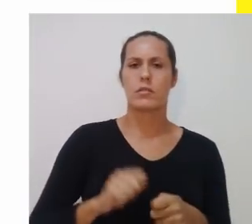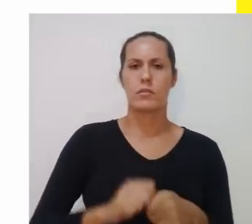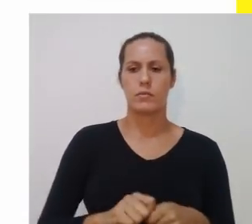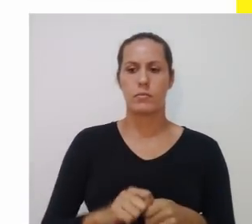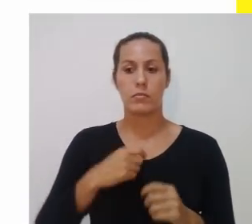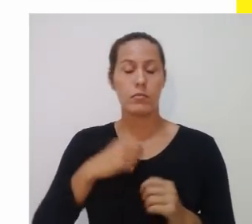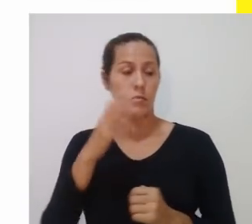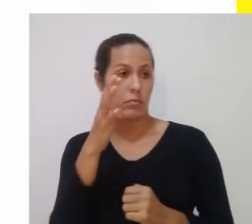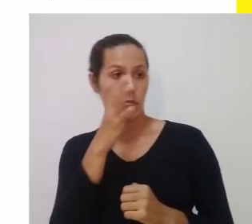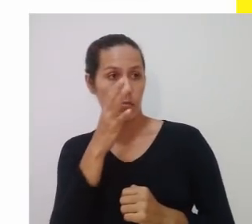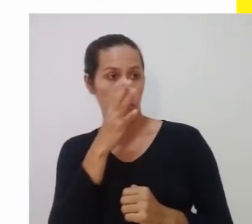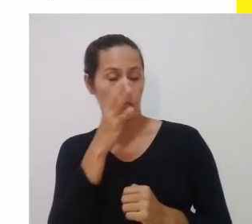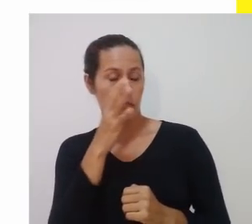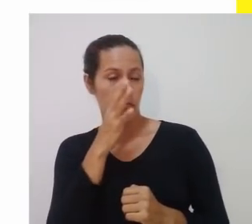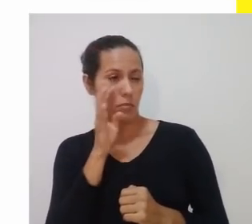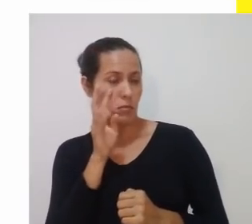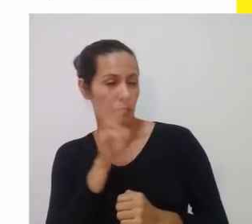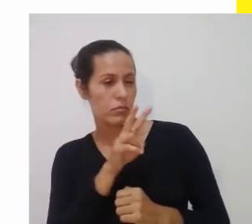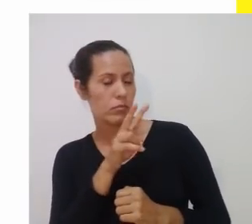a condição de fazer.